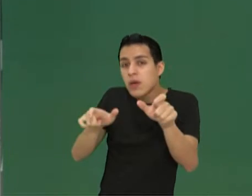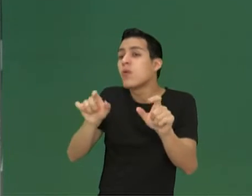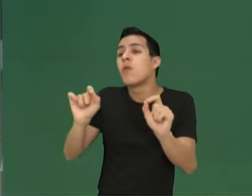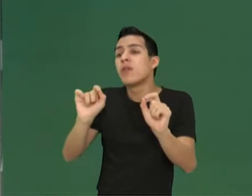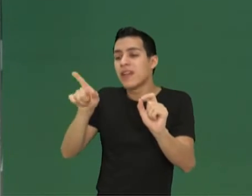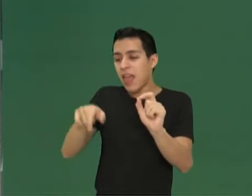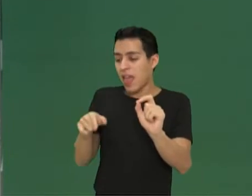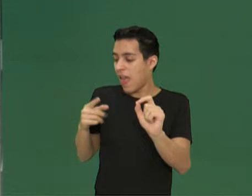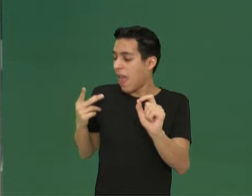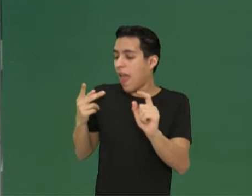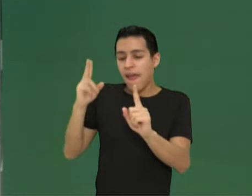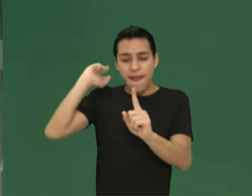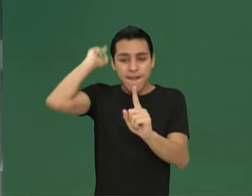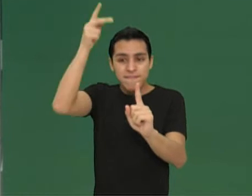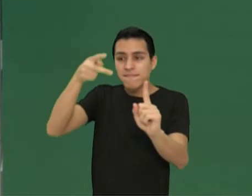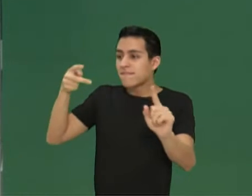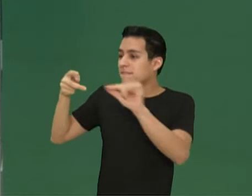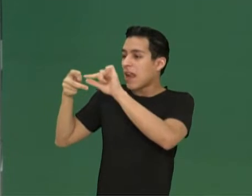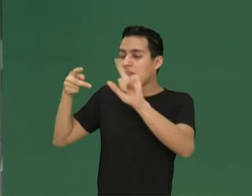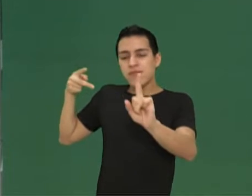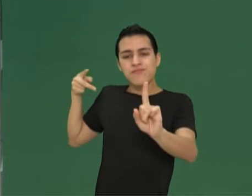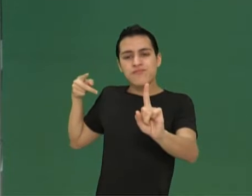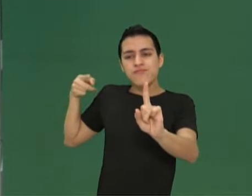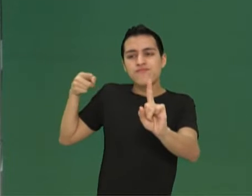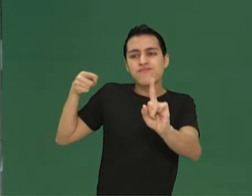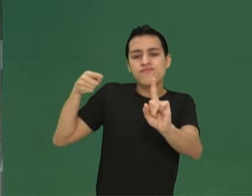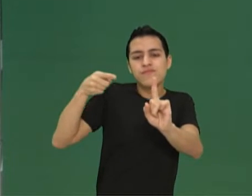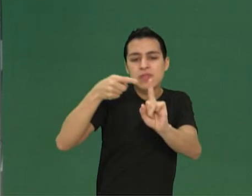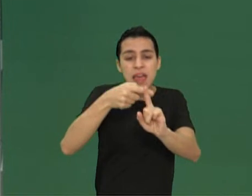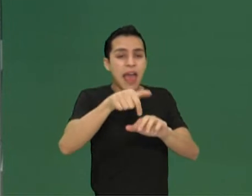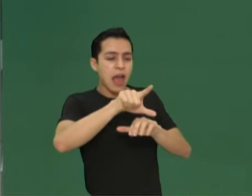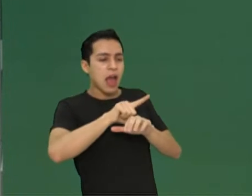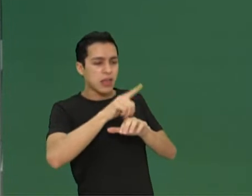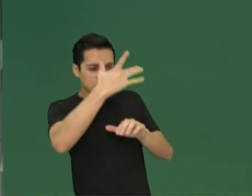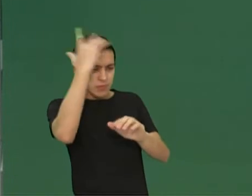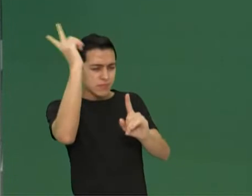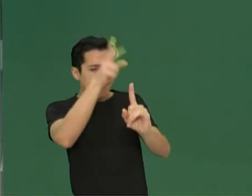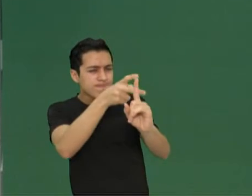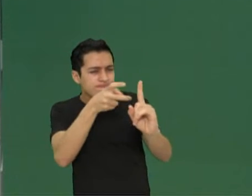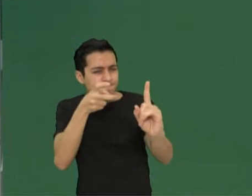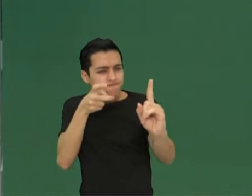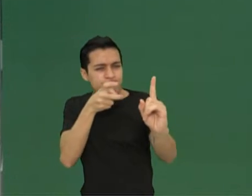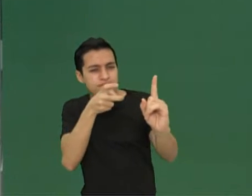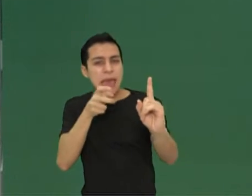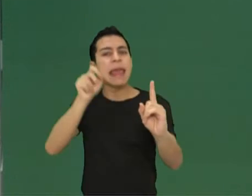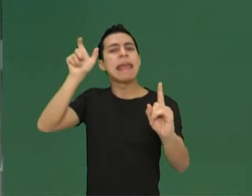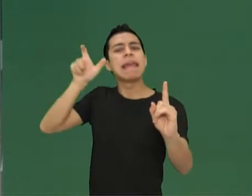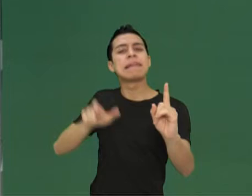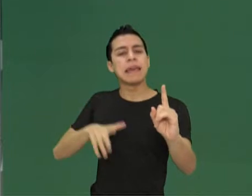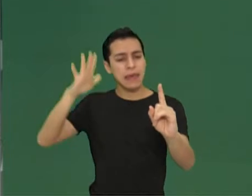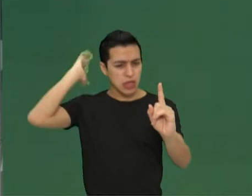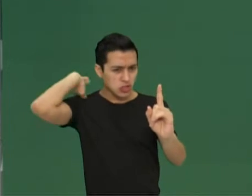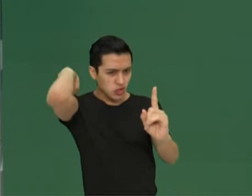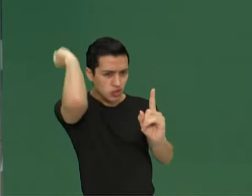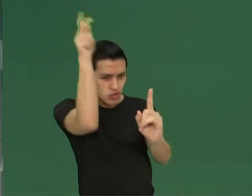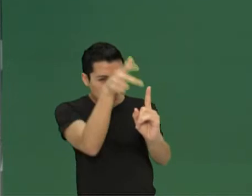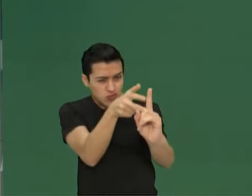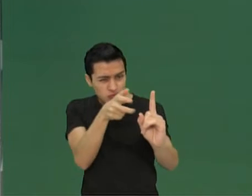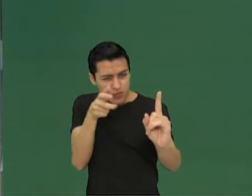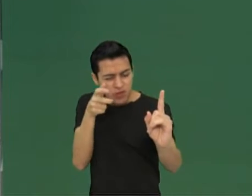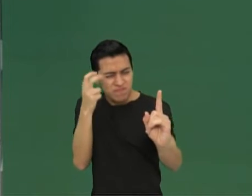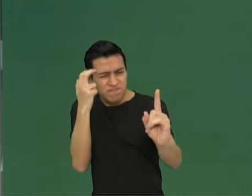né, que rumam com um caminho determinado, já pré-estabelecido. Só quem lançou essa flecha, ou seja, quem, né,